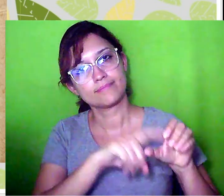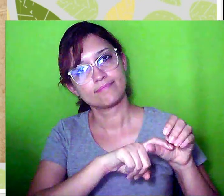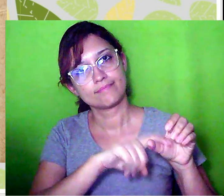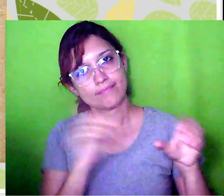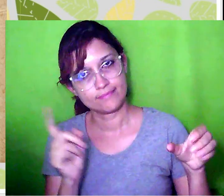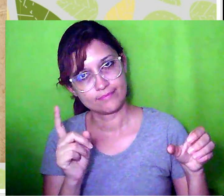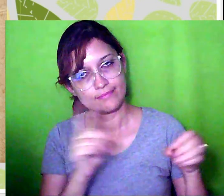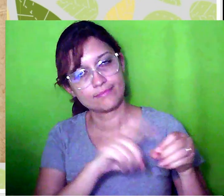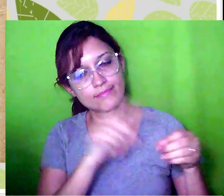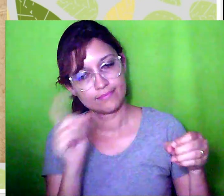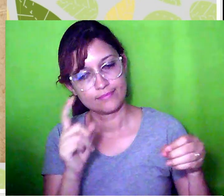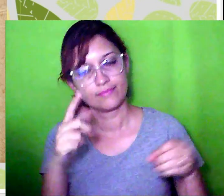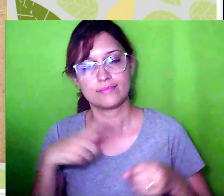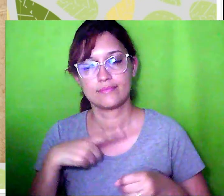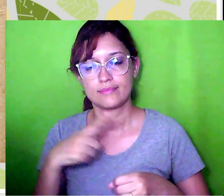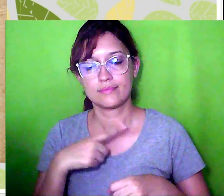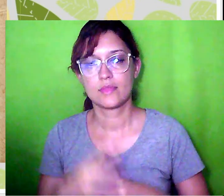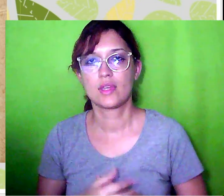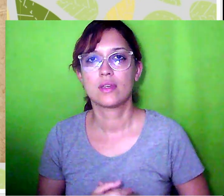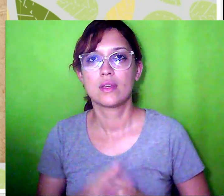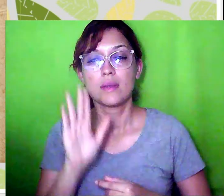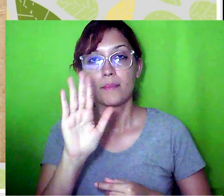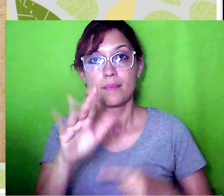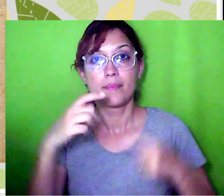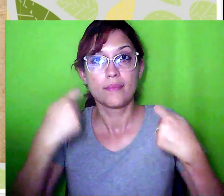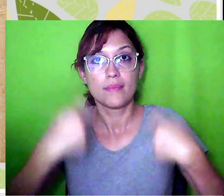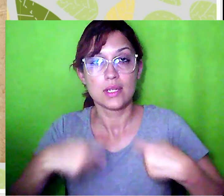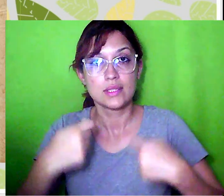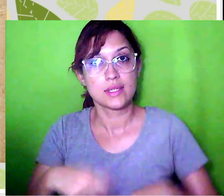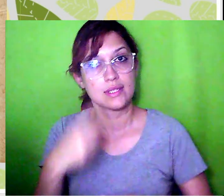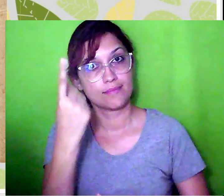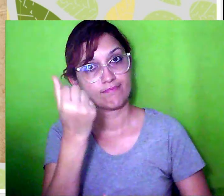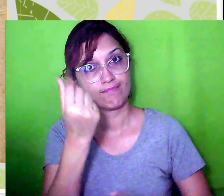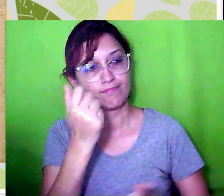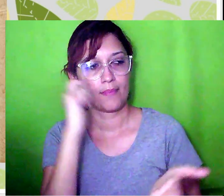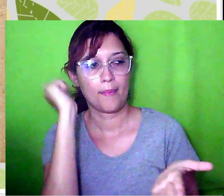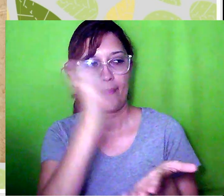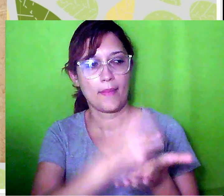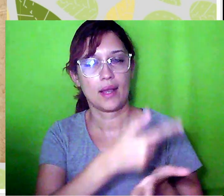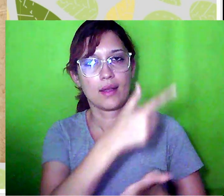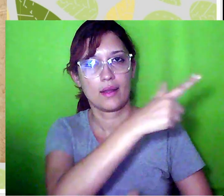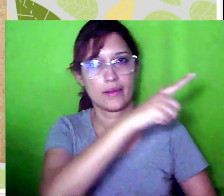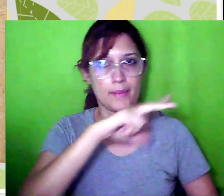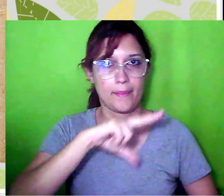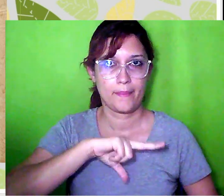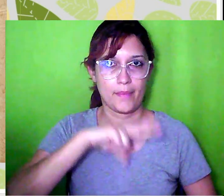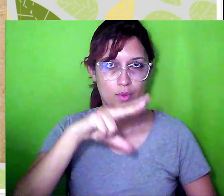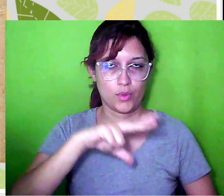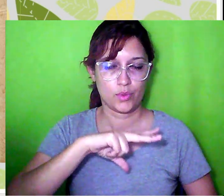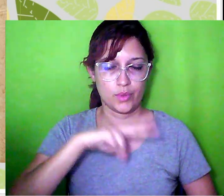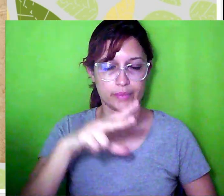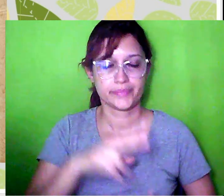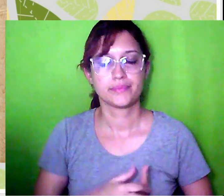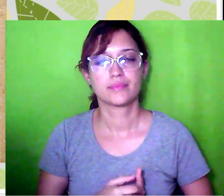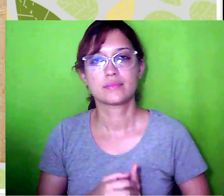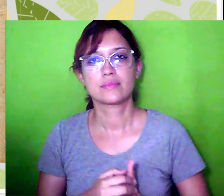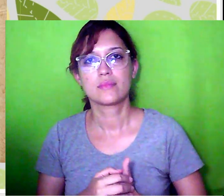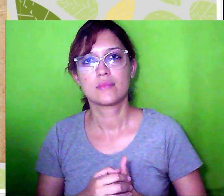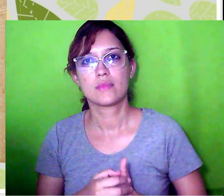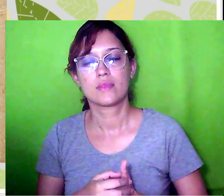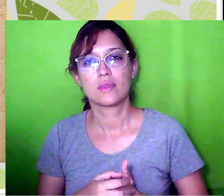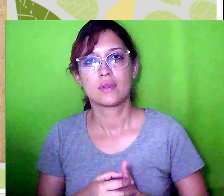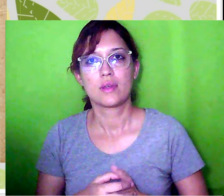Então, agora o Brasil havia sido declarado independente de Portugal, teve que pagar uma indenização,